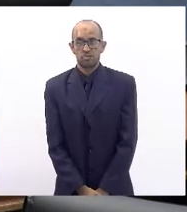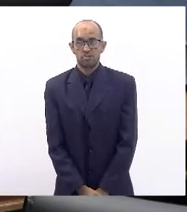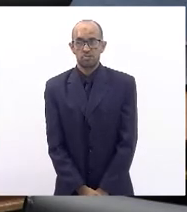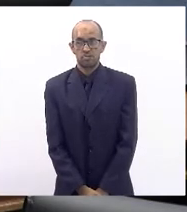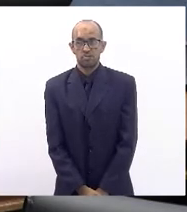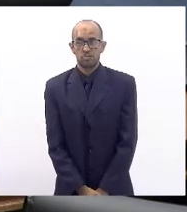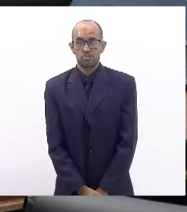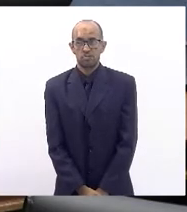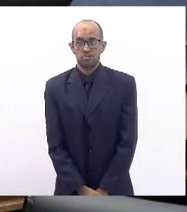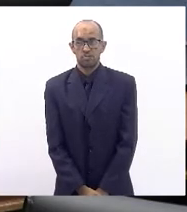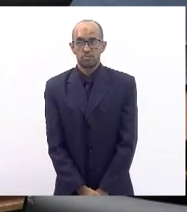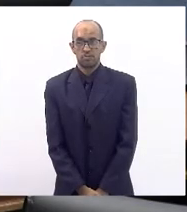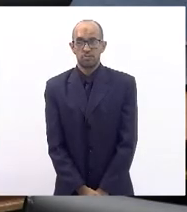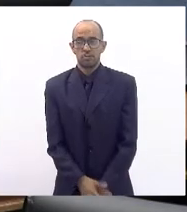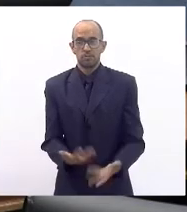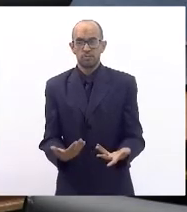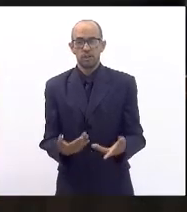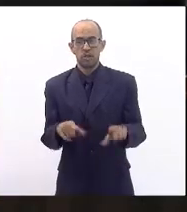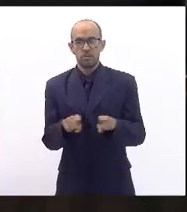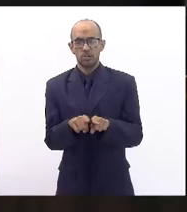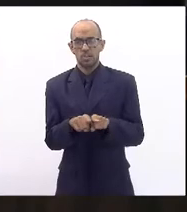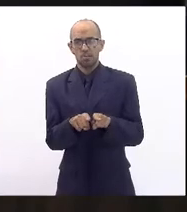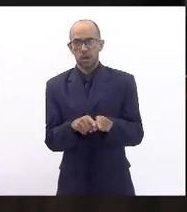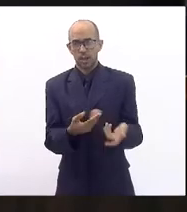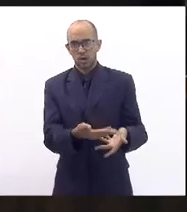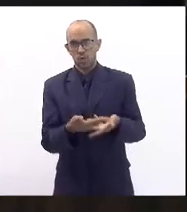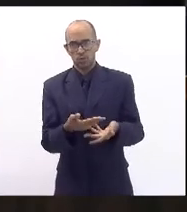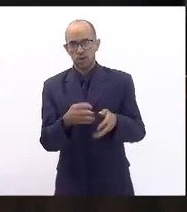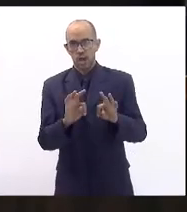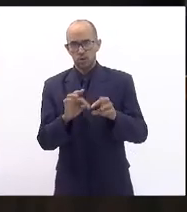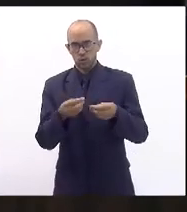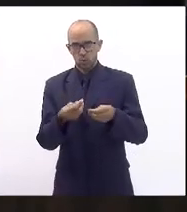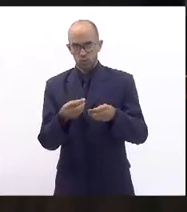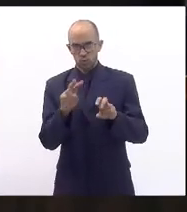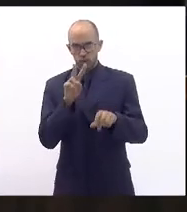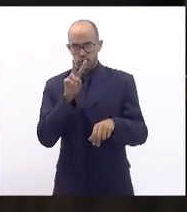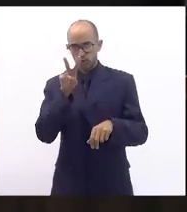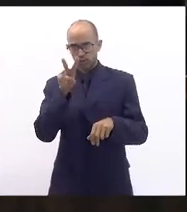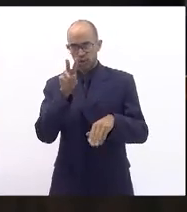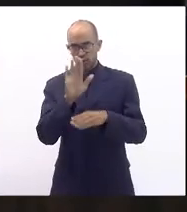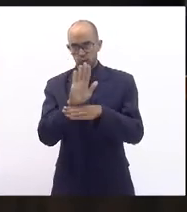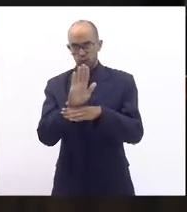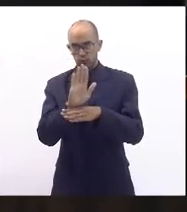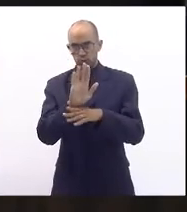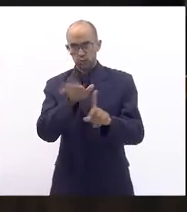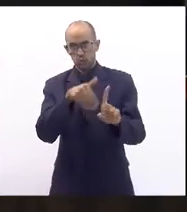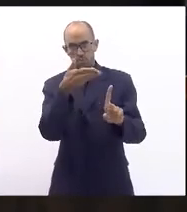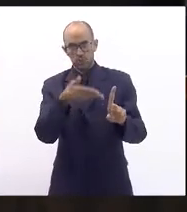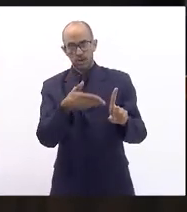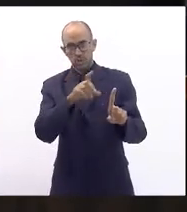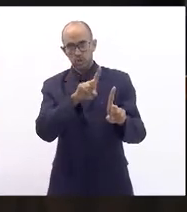eu quero agora convidar a todos para que ele possa assistir o vídeo em homenagem ao Dia do exército